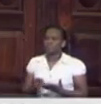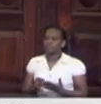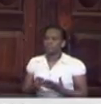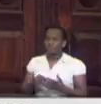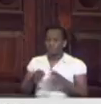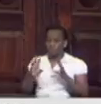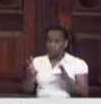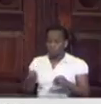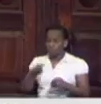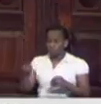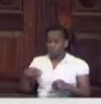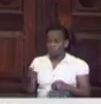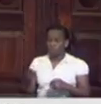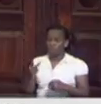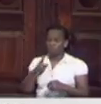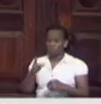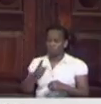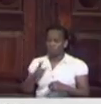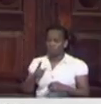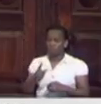daquilo que nós estamos